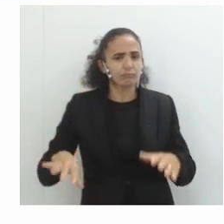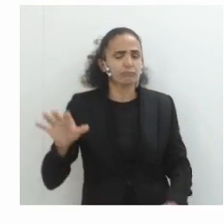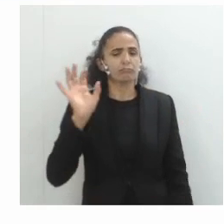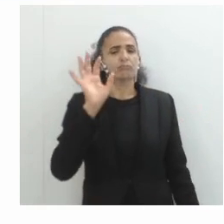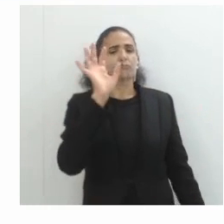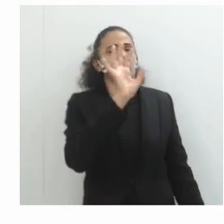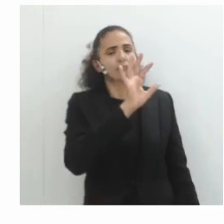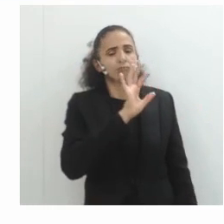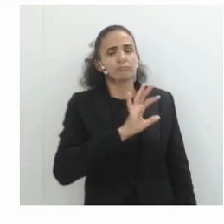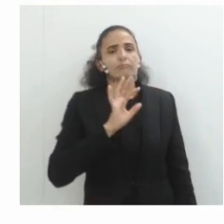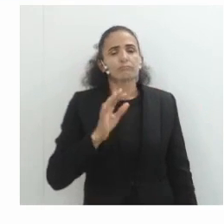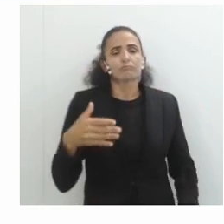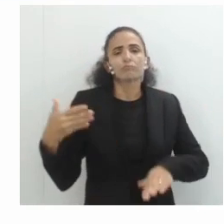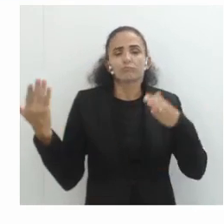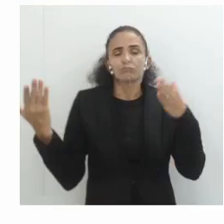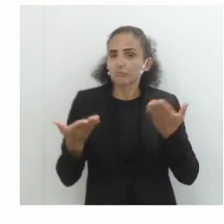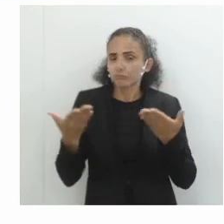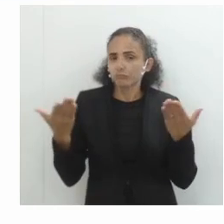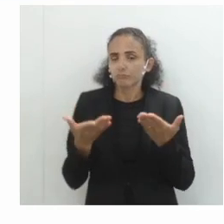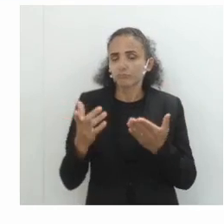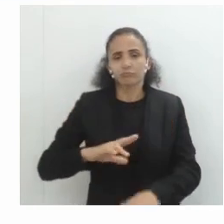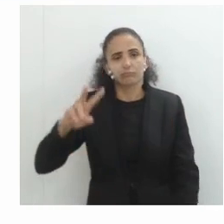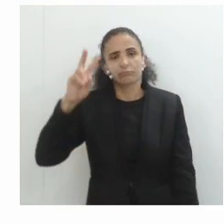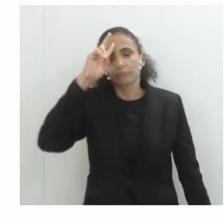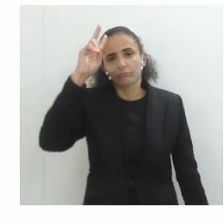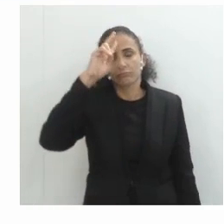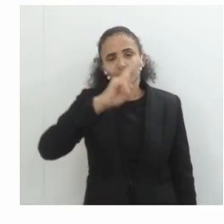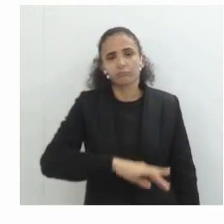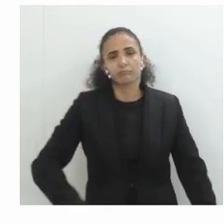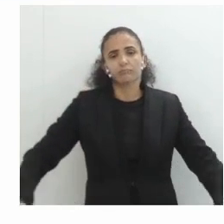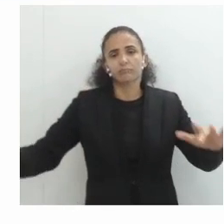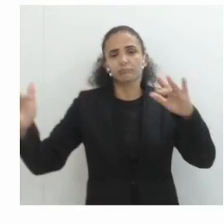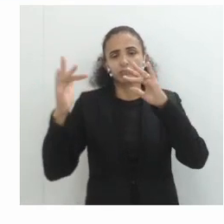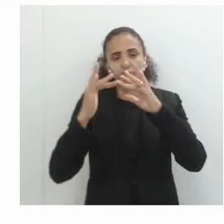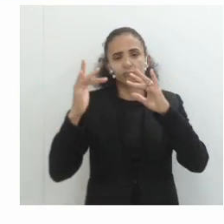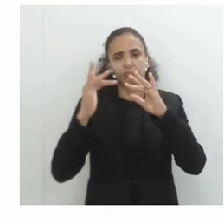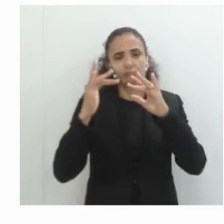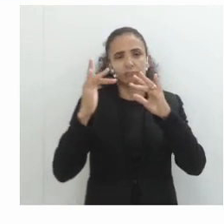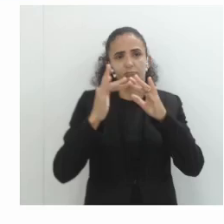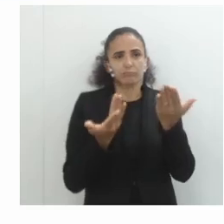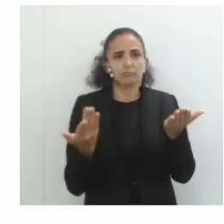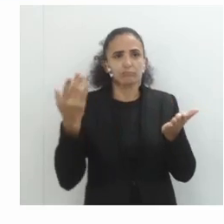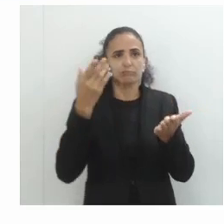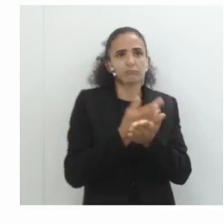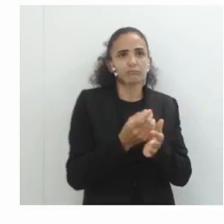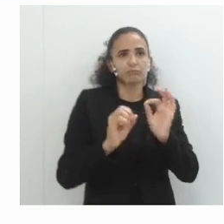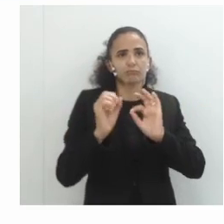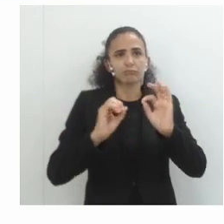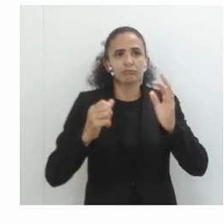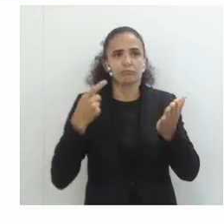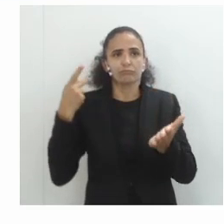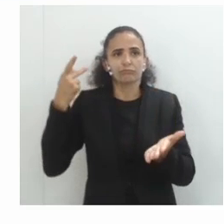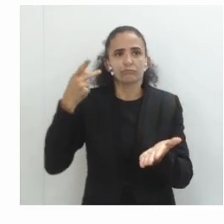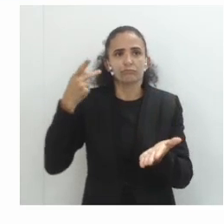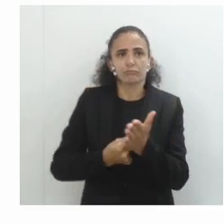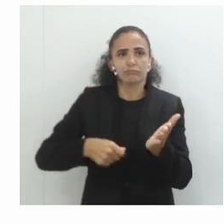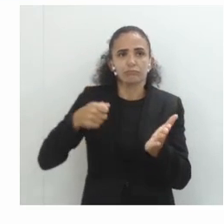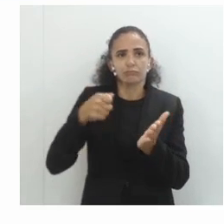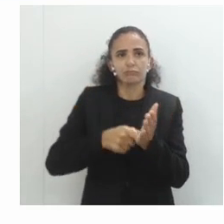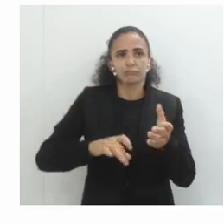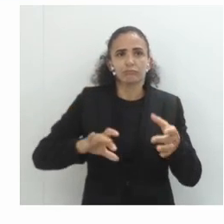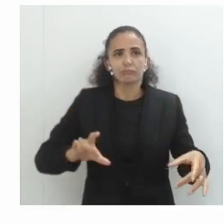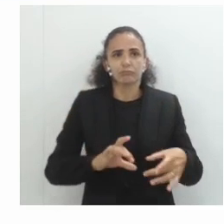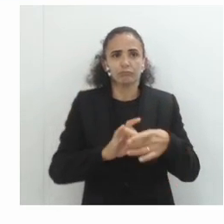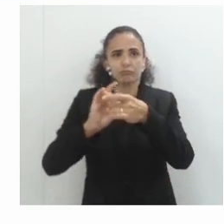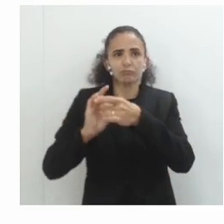ex-União Soviética, e hoje, historicamente, essa ligação muito forte com a Rússia e em busca de